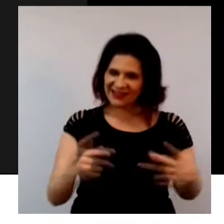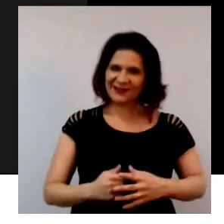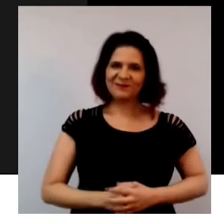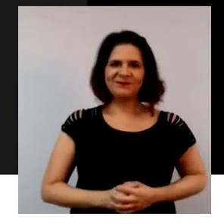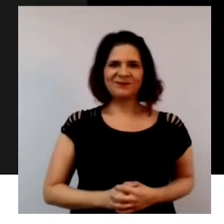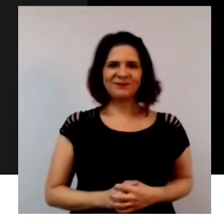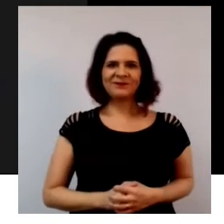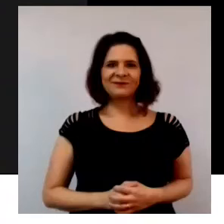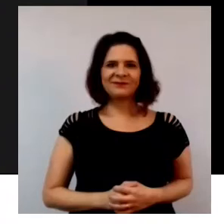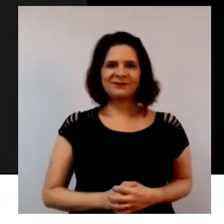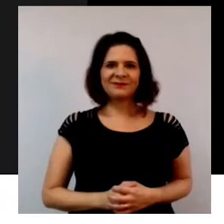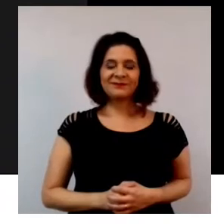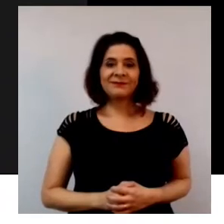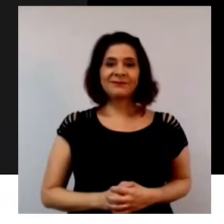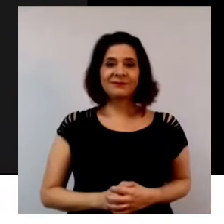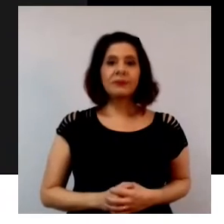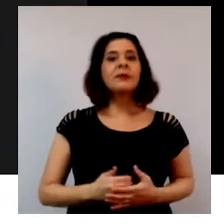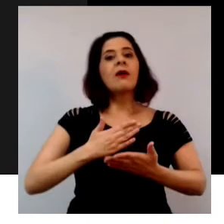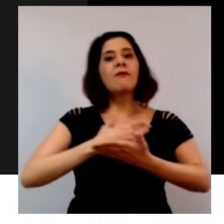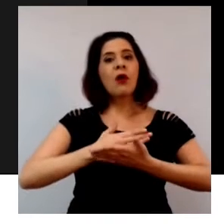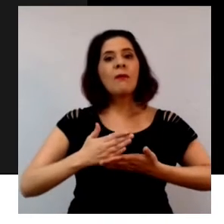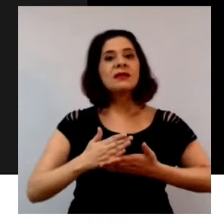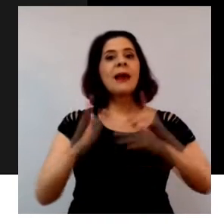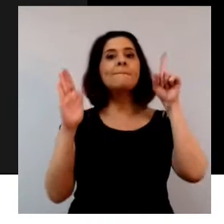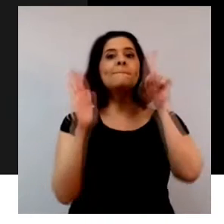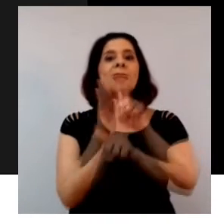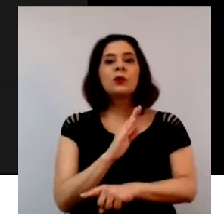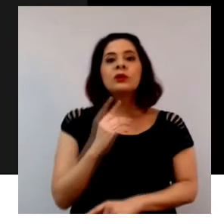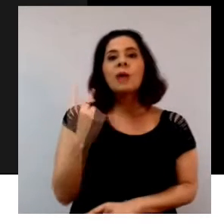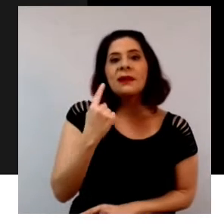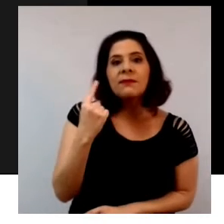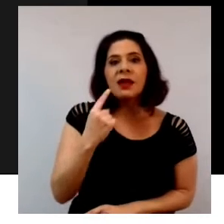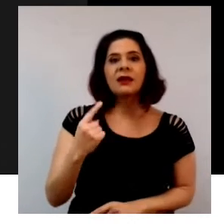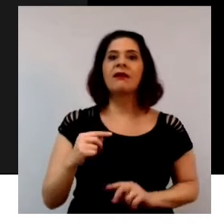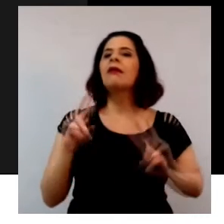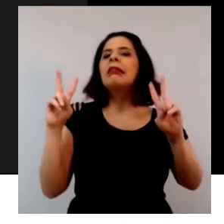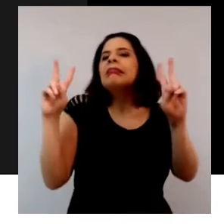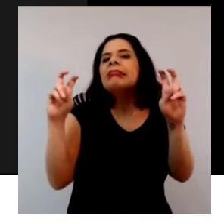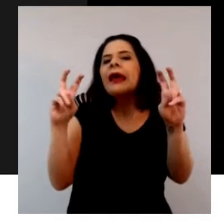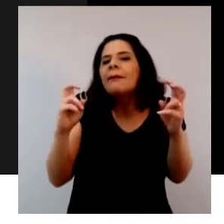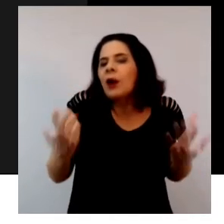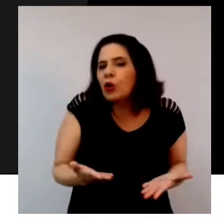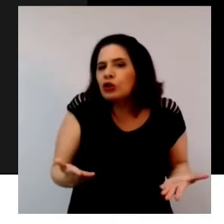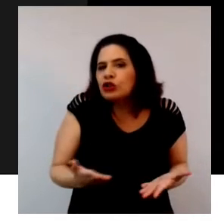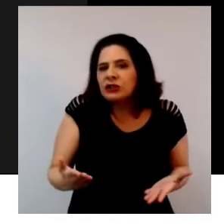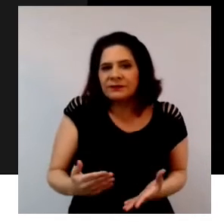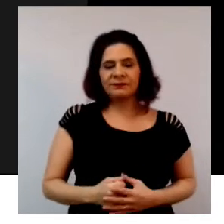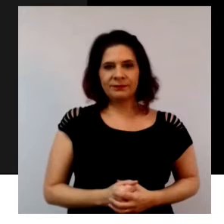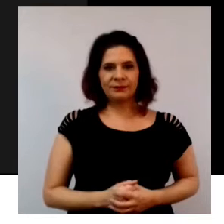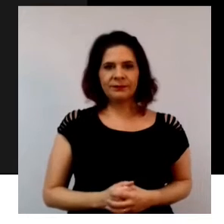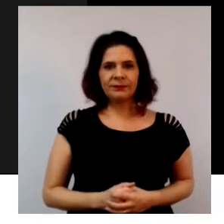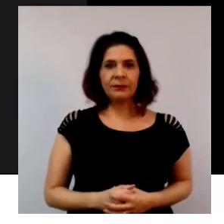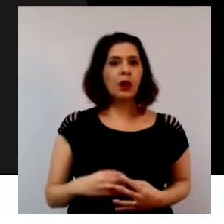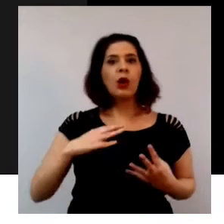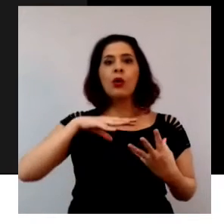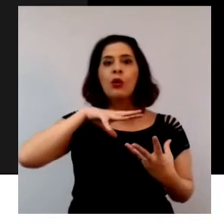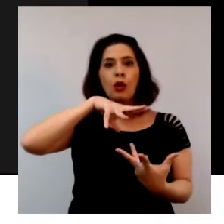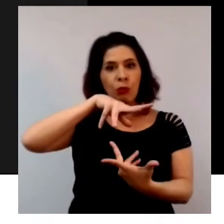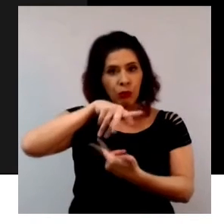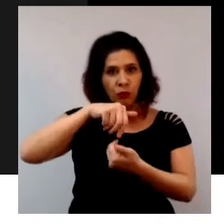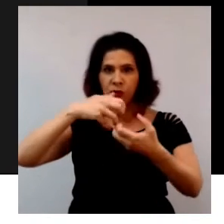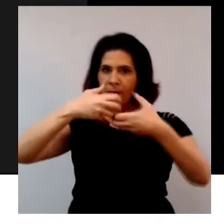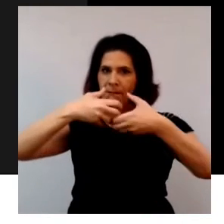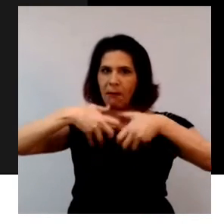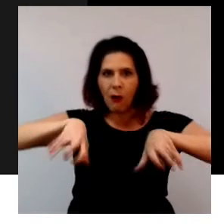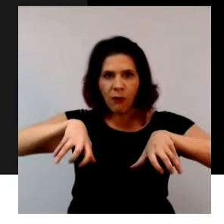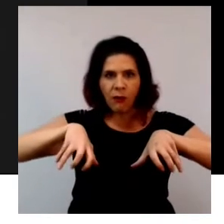Eu vou começar com a primeira pergunta que tem a ver com o grande tema do painel aqui, tá? O mundo polarizado é uma expressão que acabou